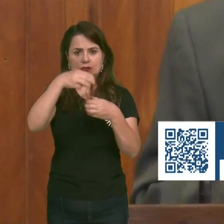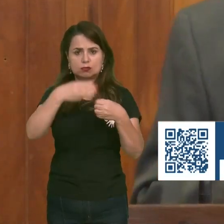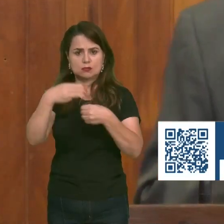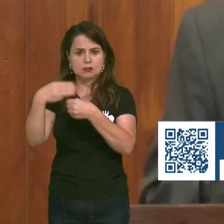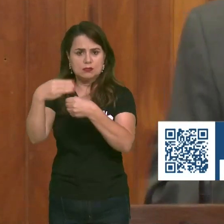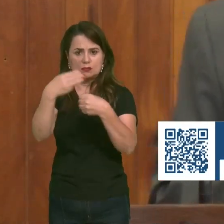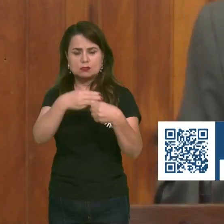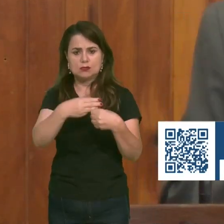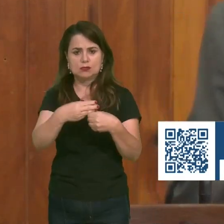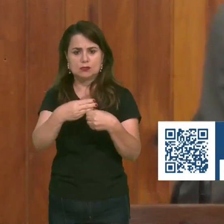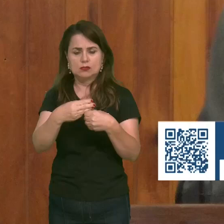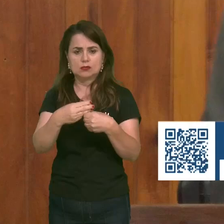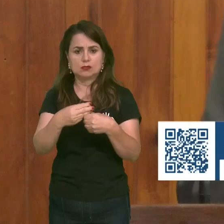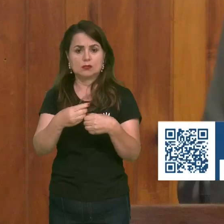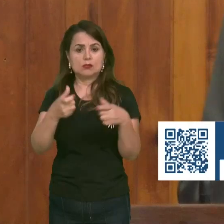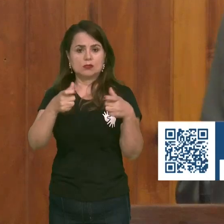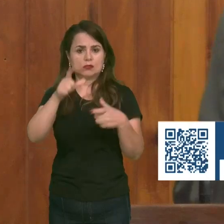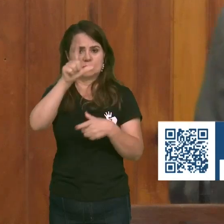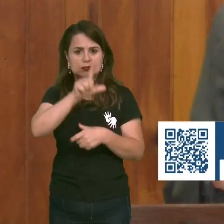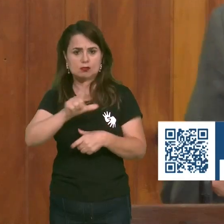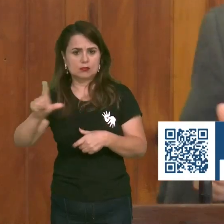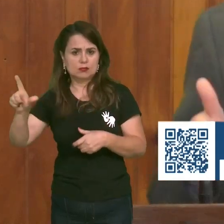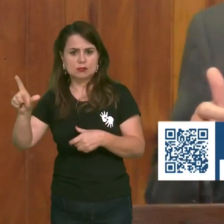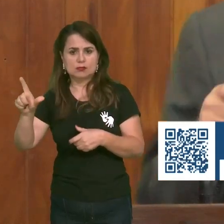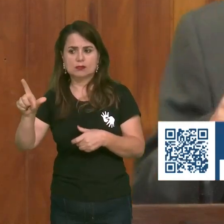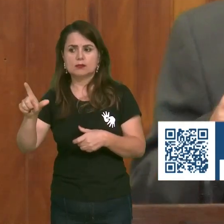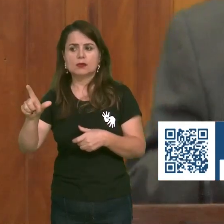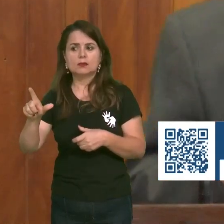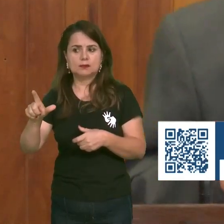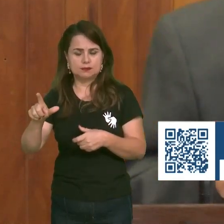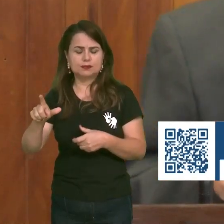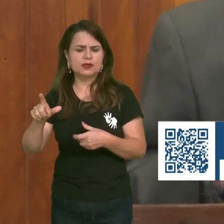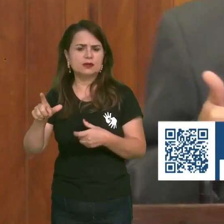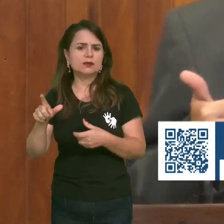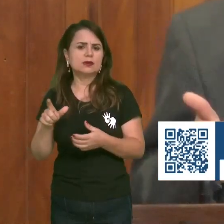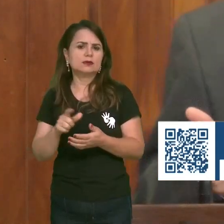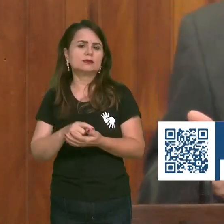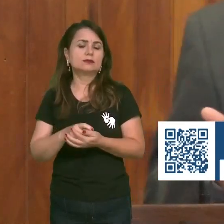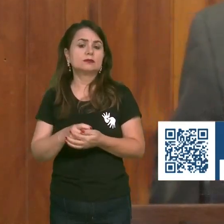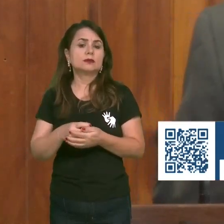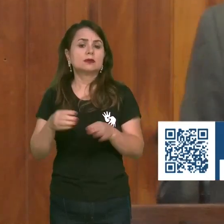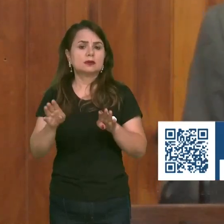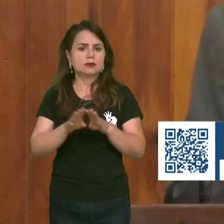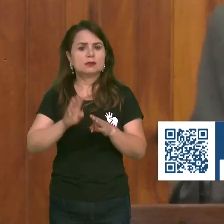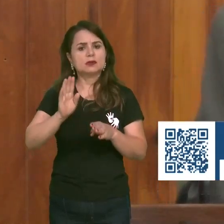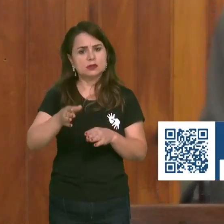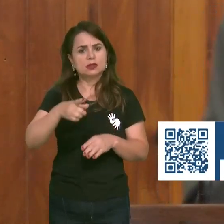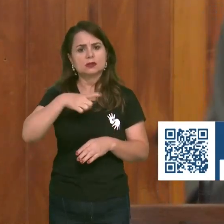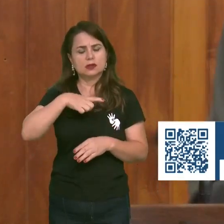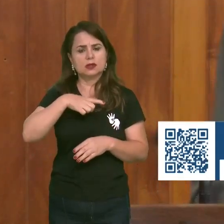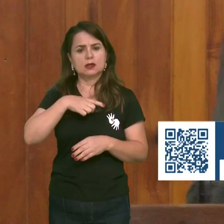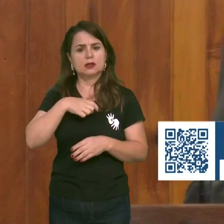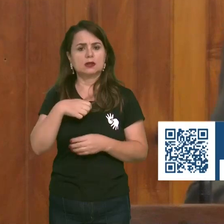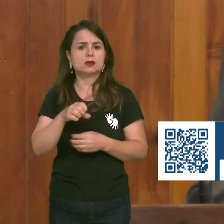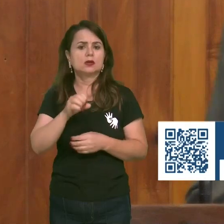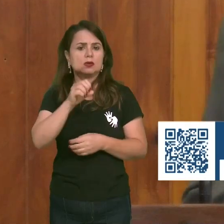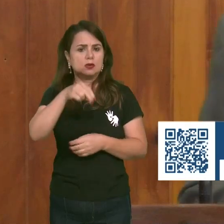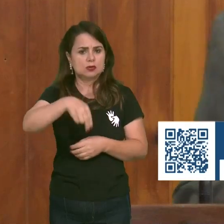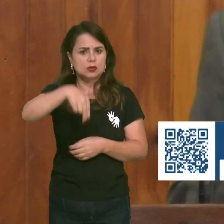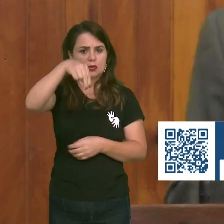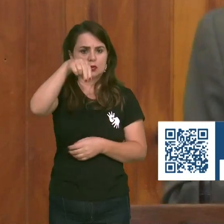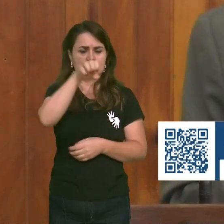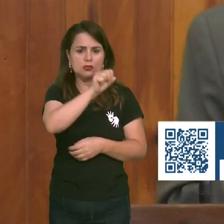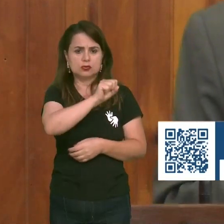na zona leste nós já temos na zona norte na zona sul e na zona oeste e a Zona Leste